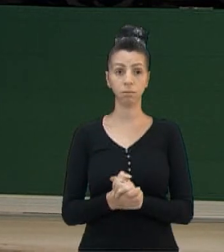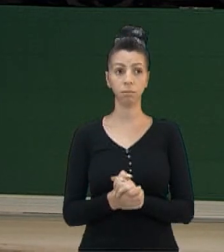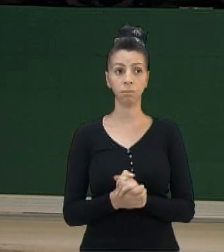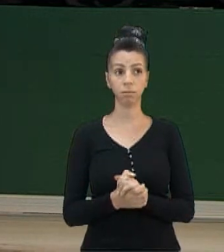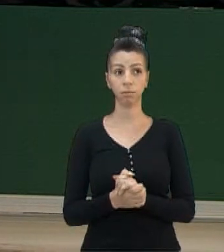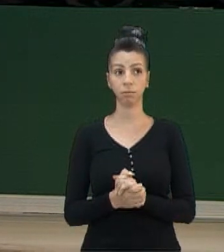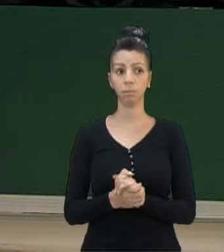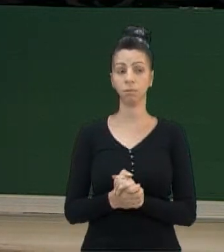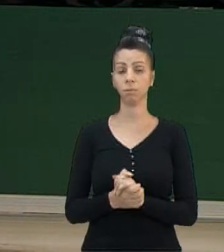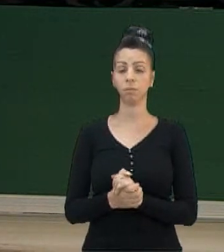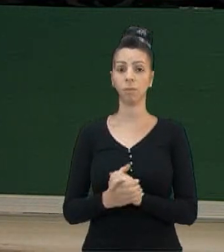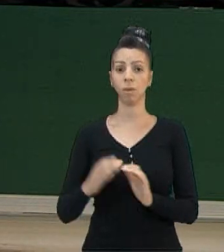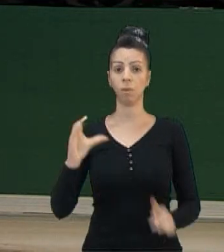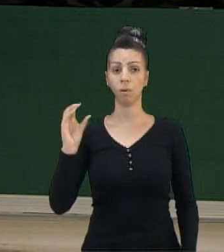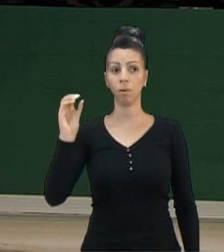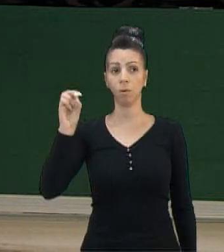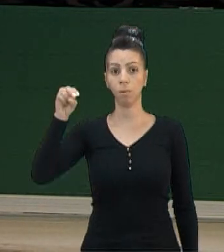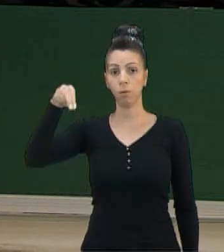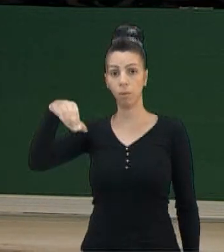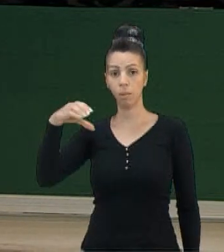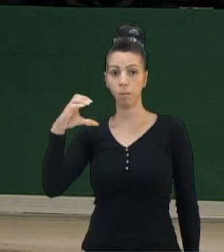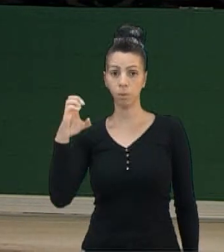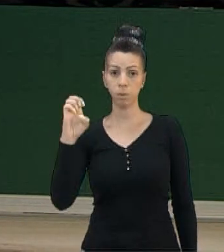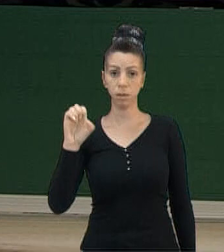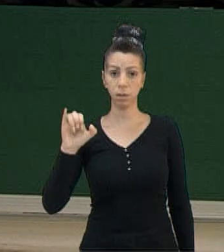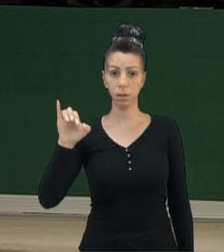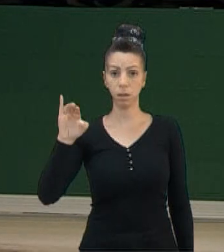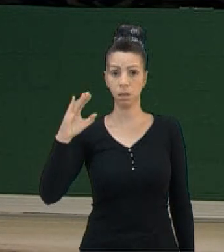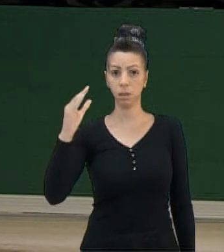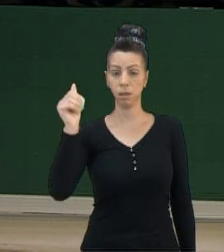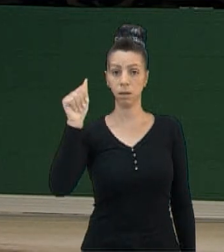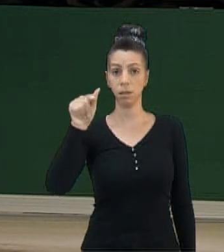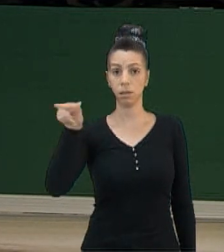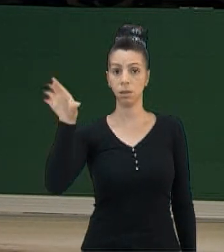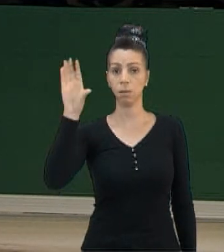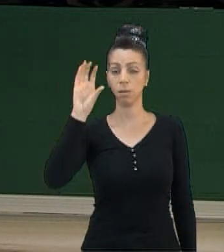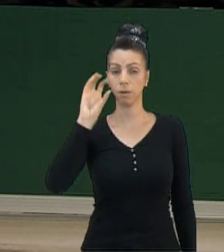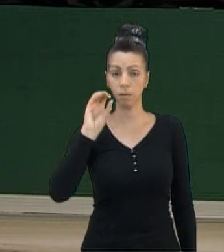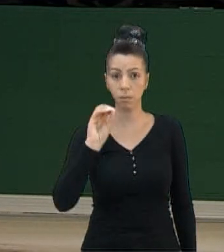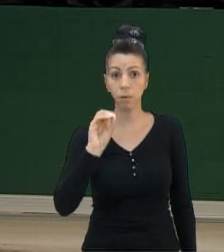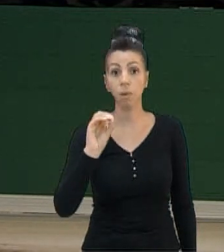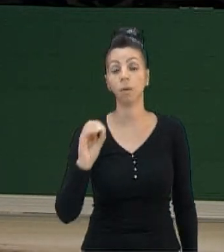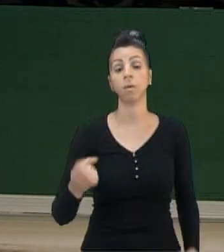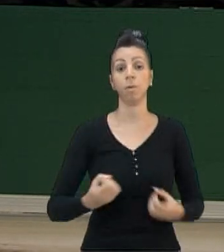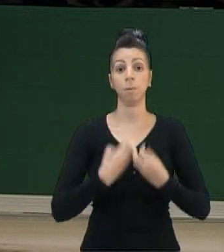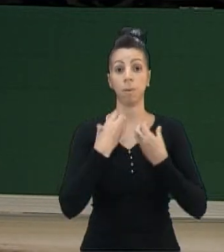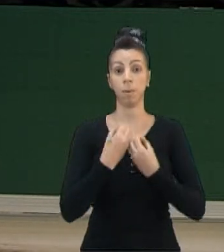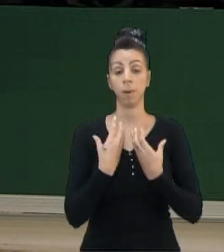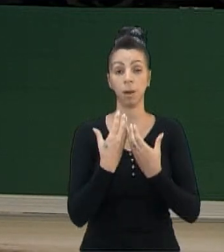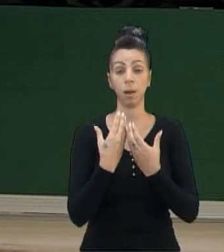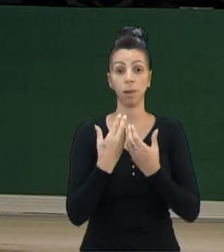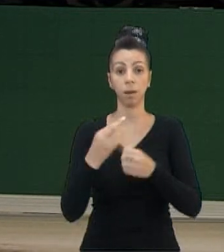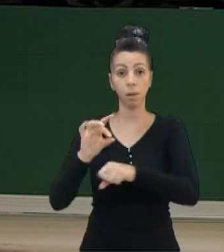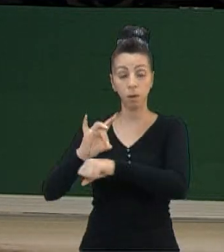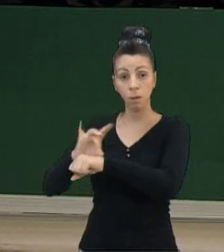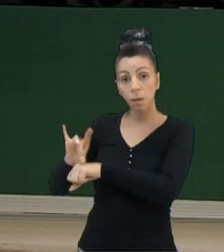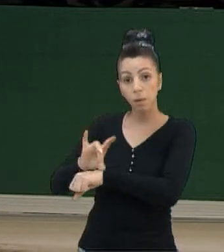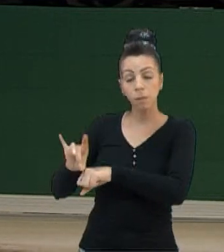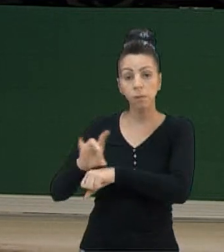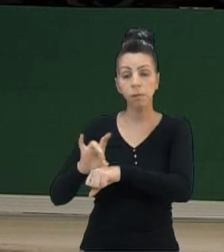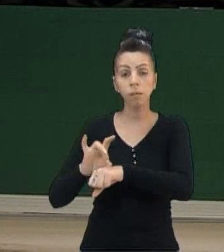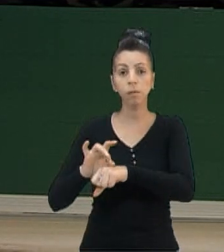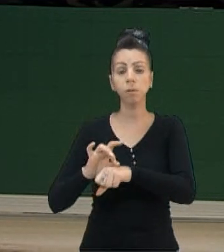Conceição Evaristo, tá certo? Conceição Evaristo é uma poeta negra, que trabalha muito com